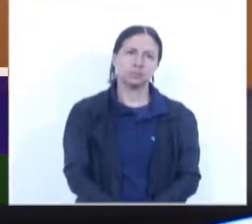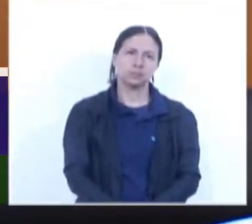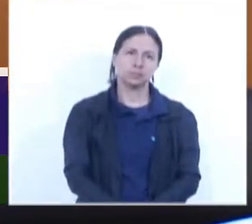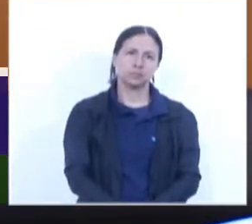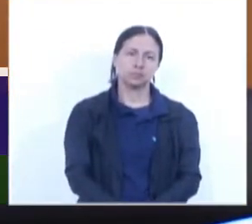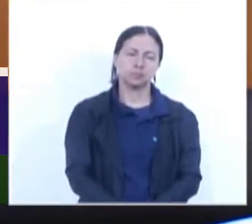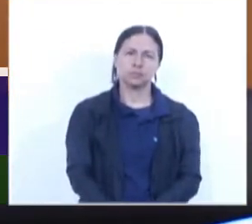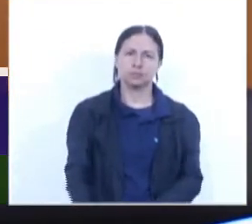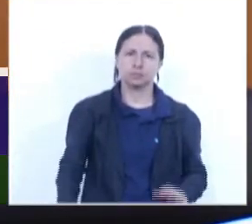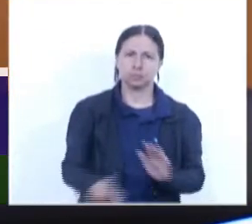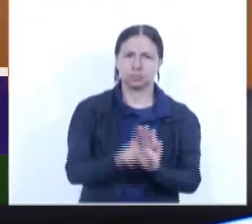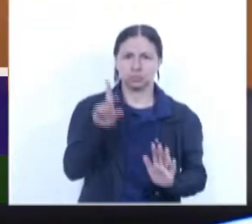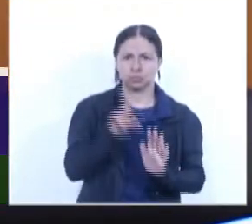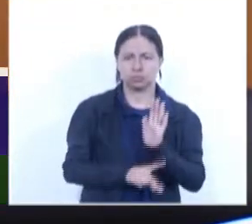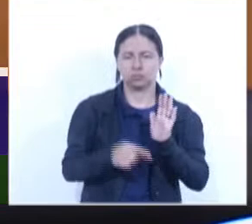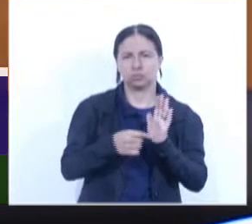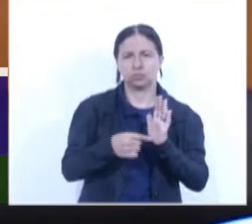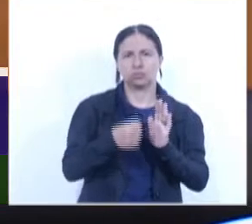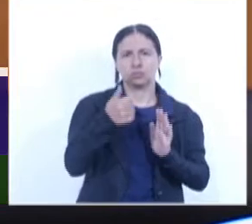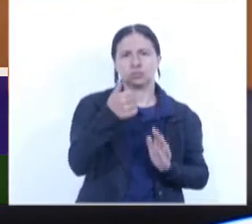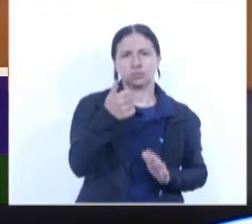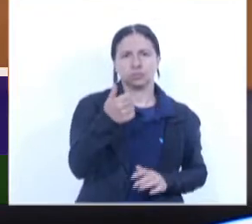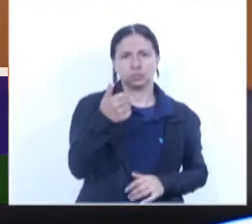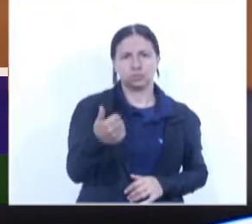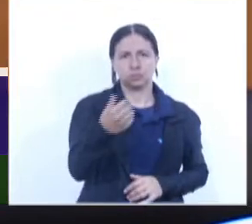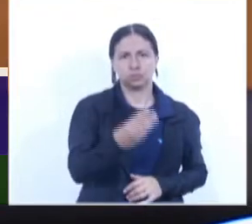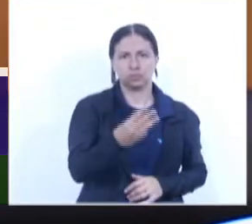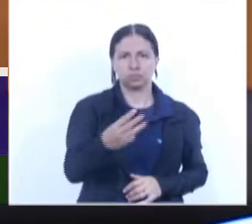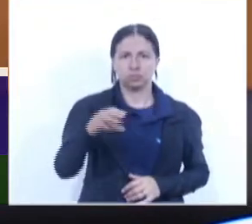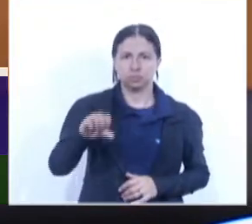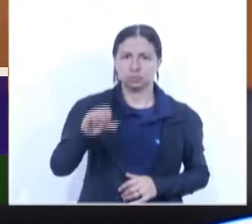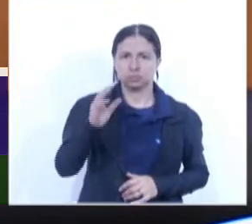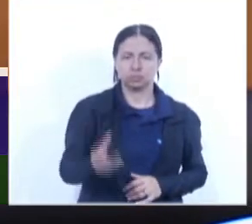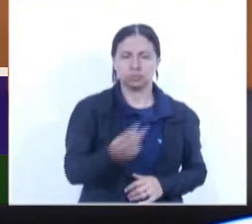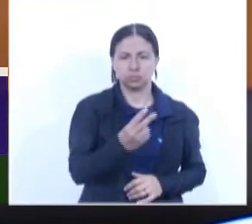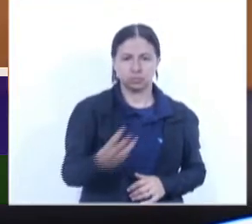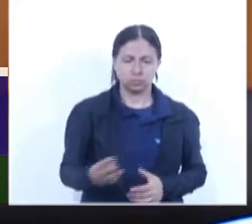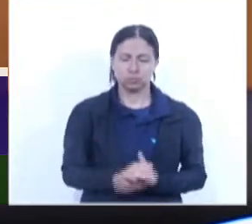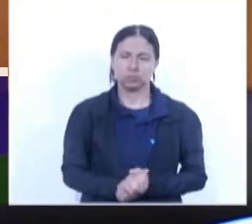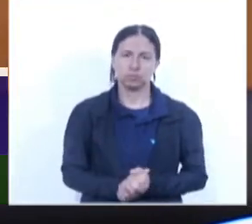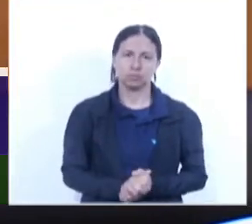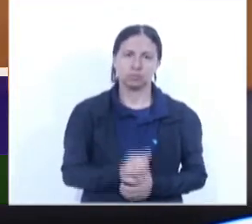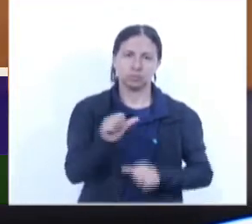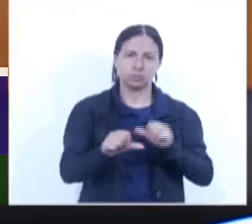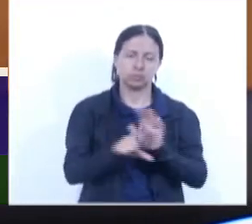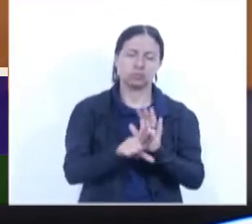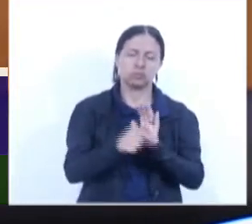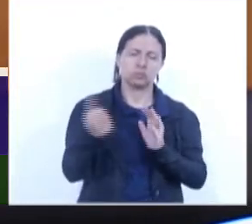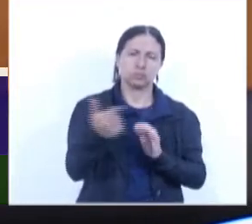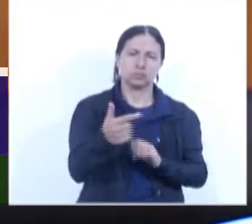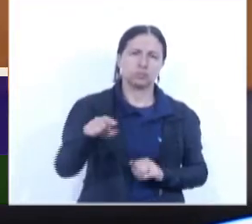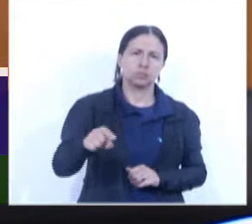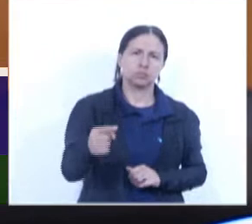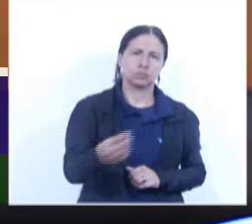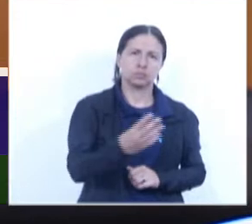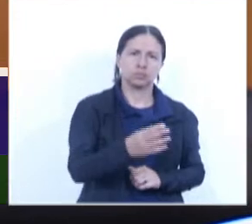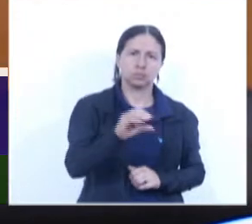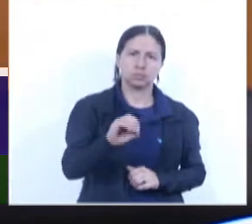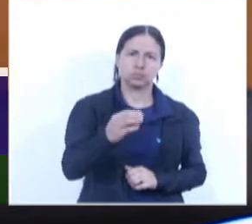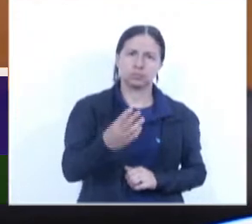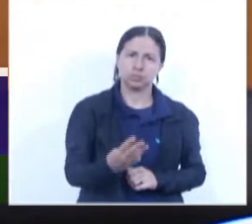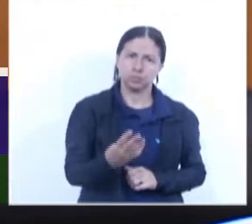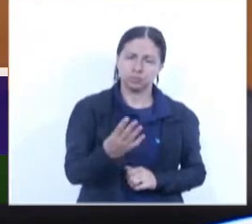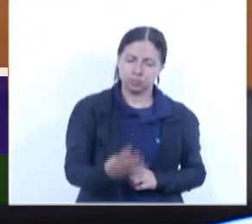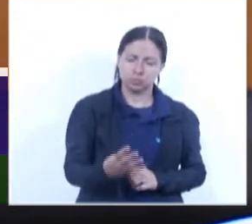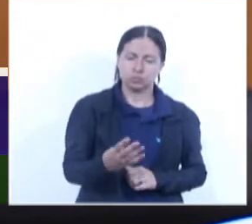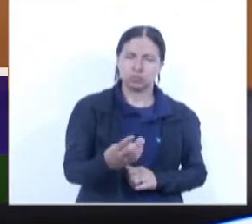projeto de lei ordinário 39 a 23 que altera a lei 2.40418 de abril de 2016